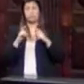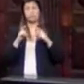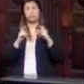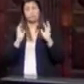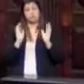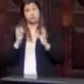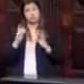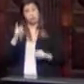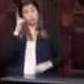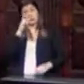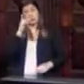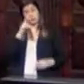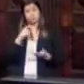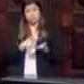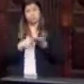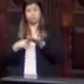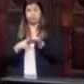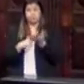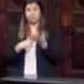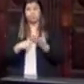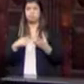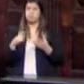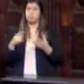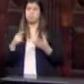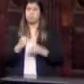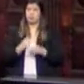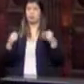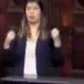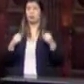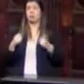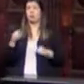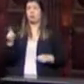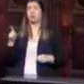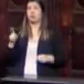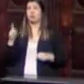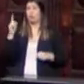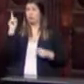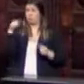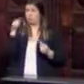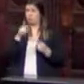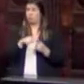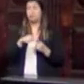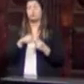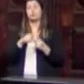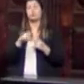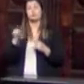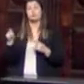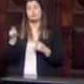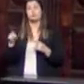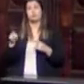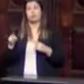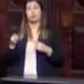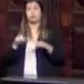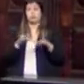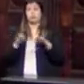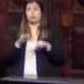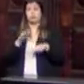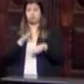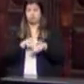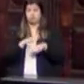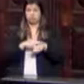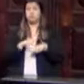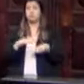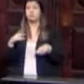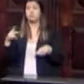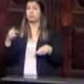menos 14 grandes encaminhamentos, objetivos relacionados à necessidade de aumento do efetivo